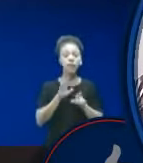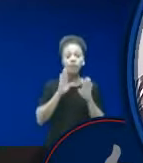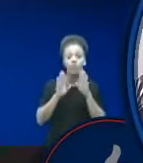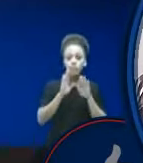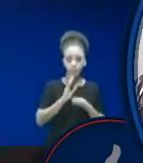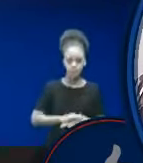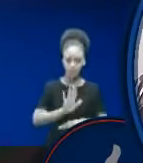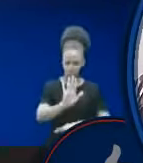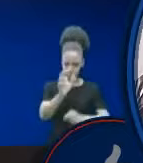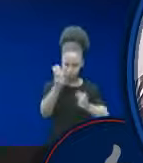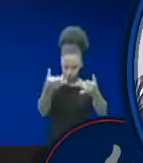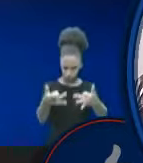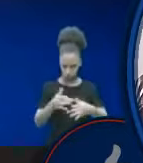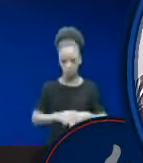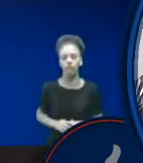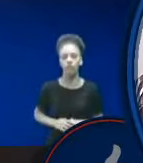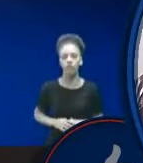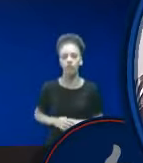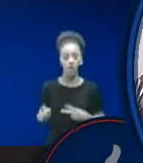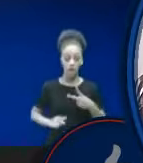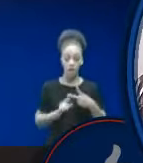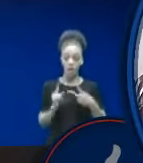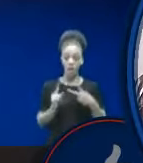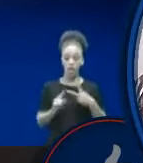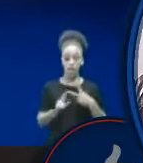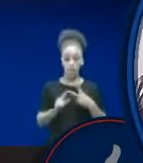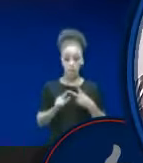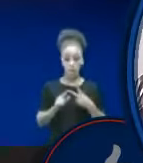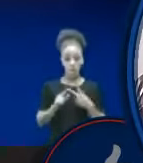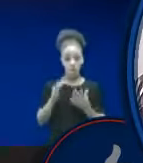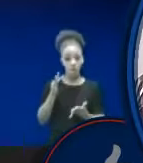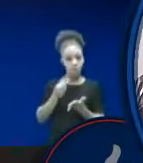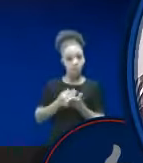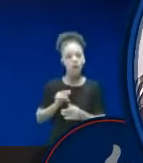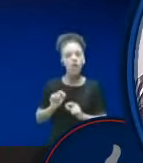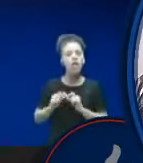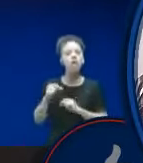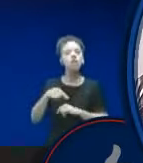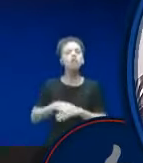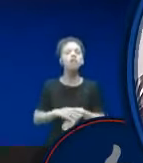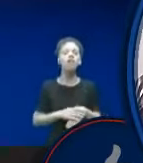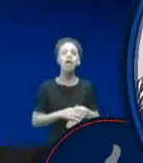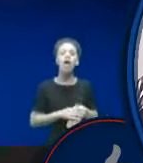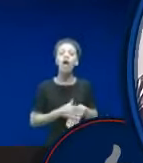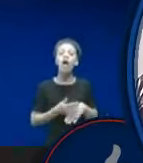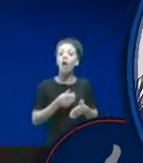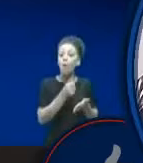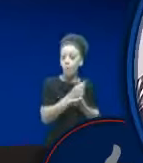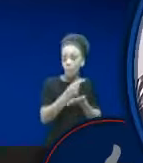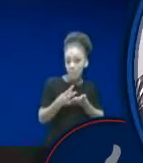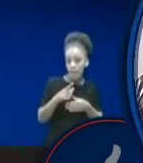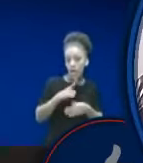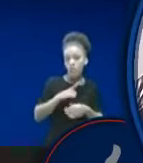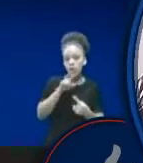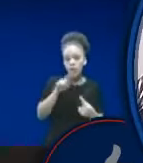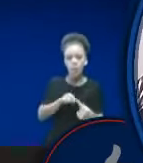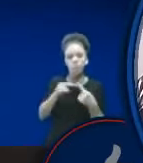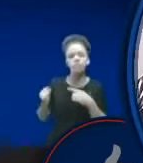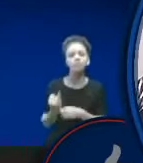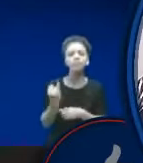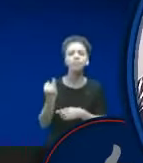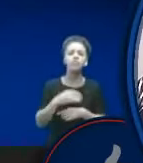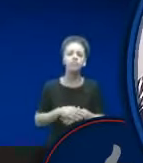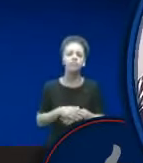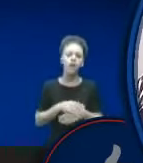Bom, vamos lá. A segunda frente é a da fidelização. E aqui os nossos aplicativos têm um papel muito